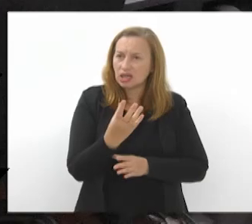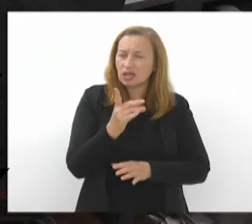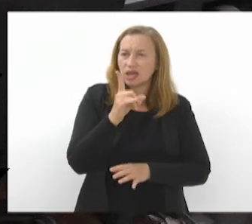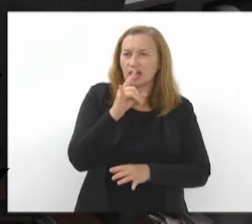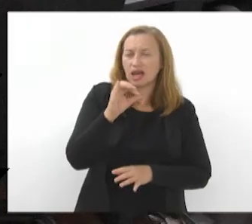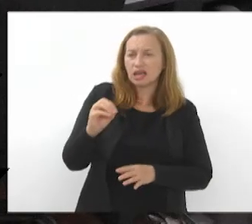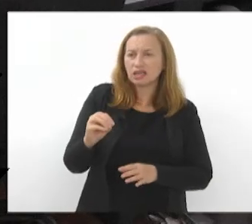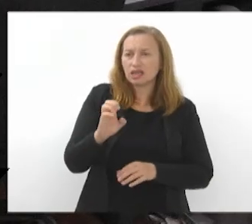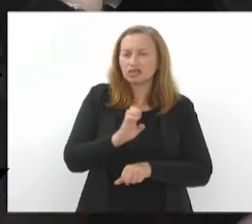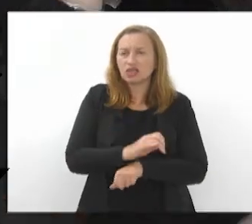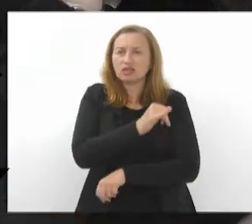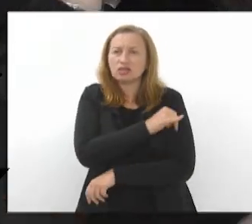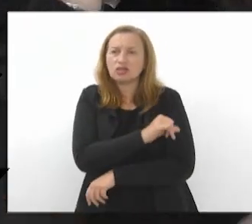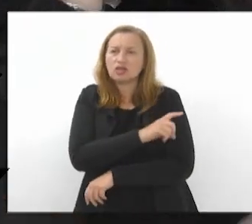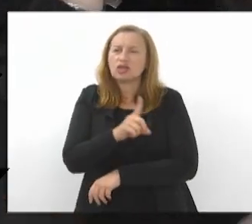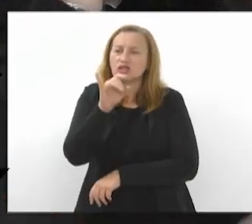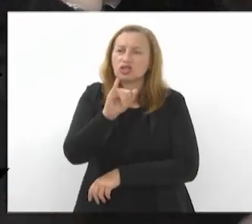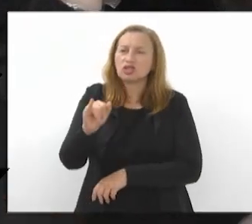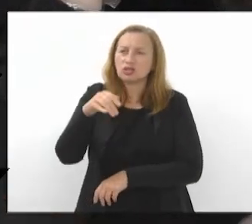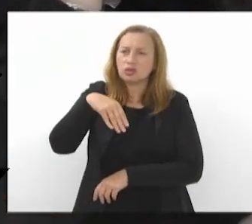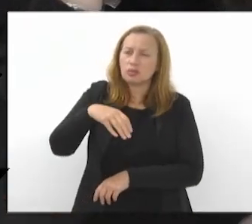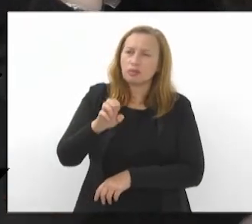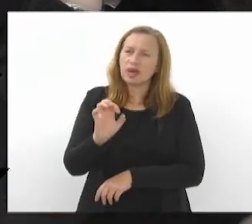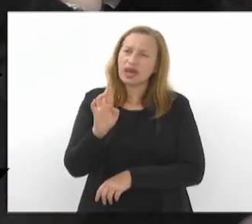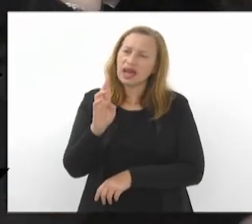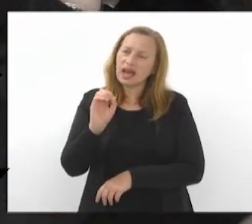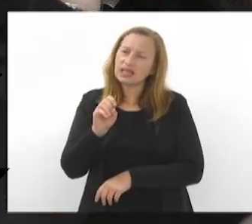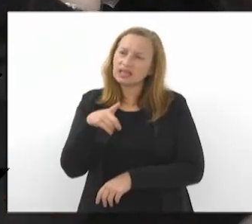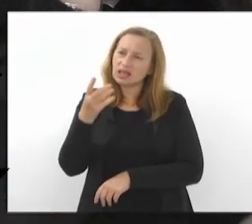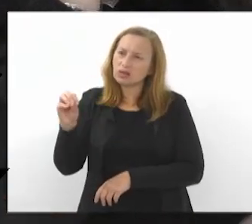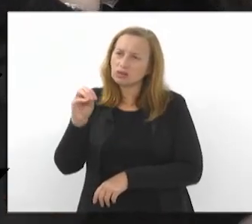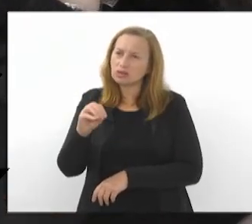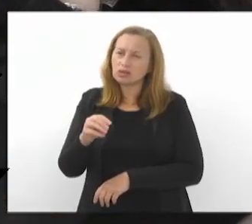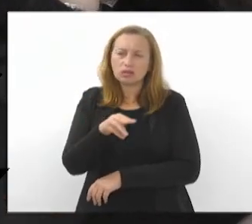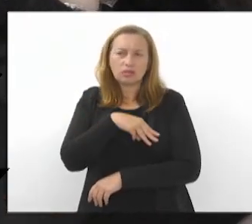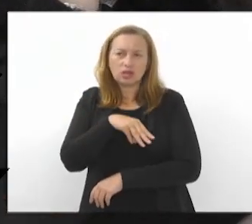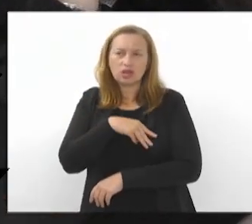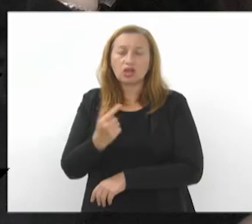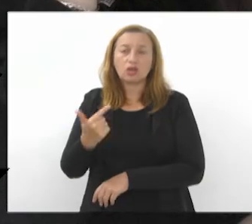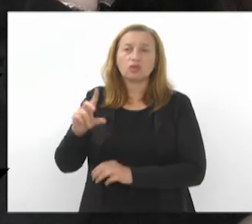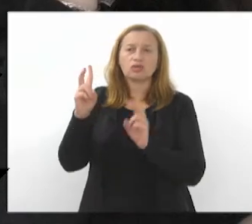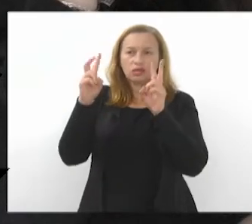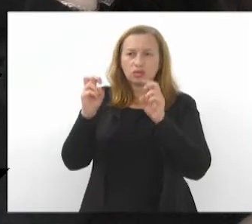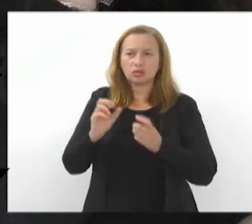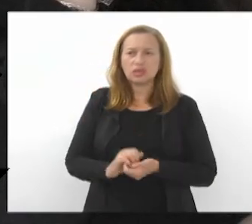oficial do Estado do Rio de Janeiro o dia do Mercadão de Madureira e da outras providências. E isso